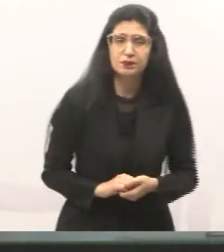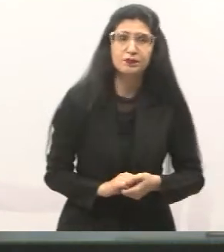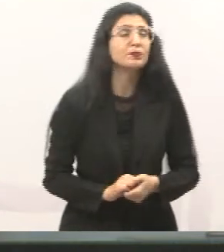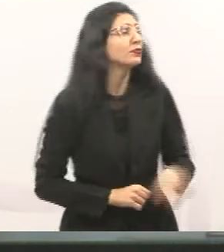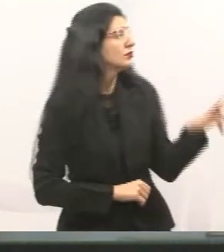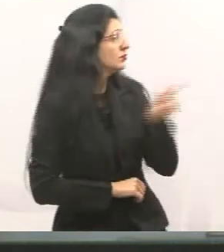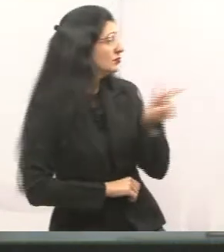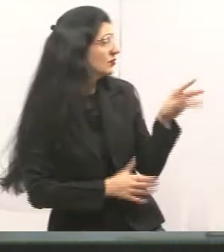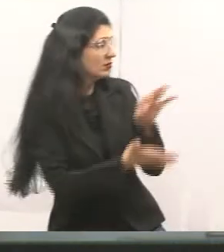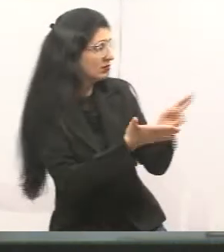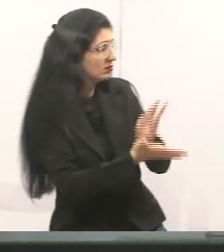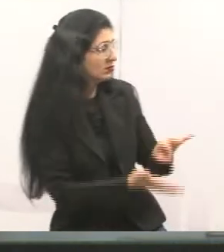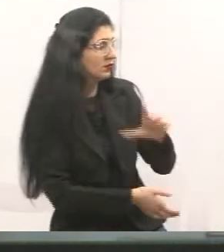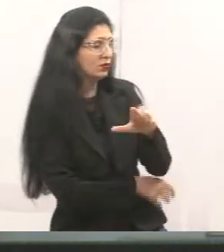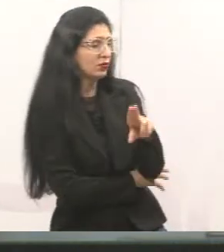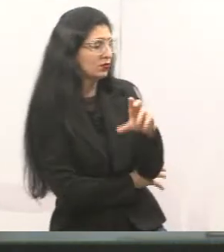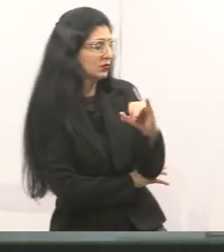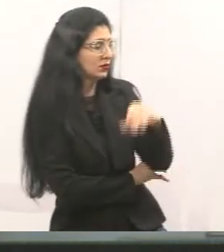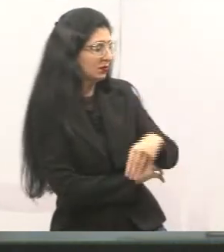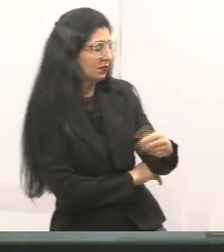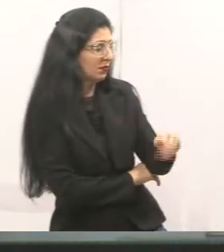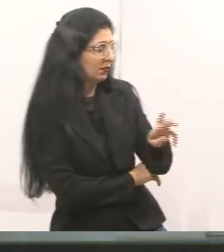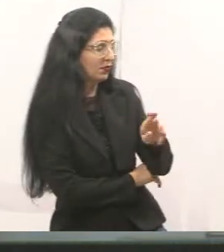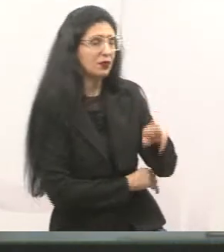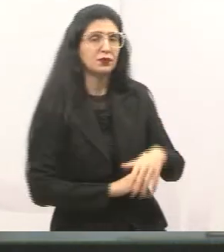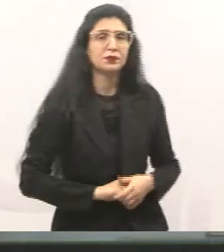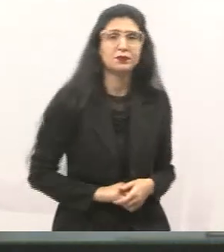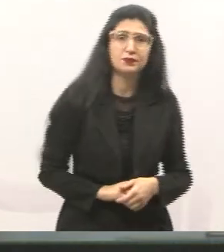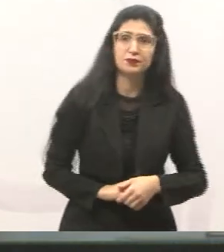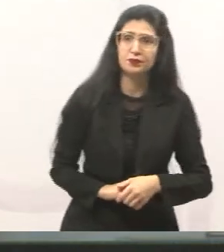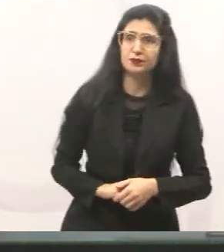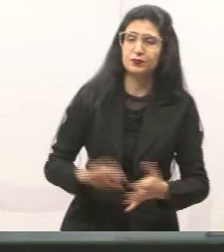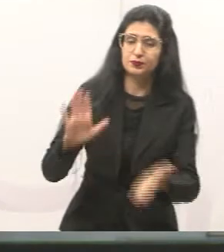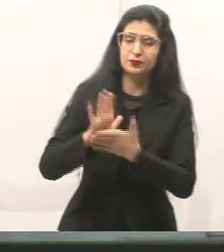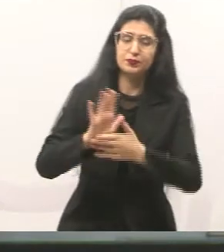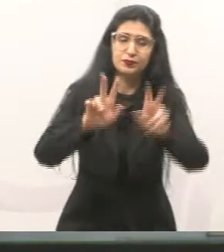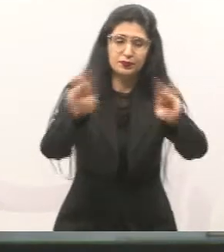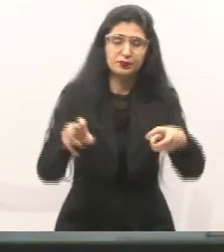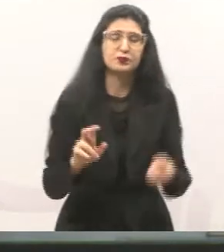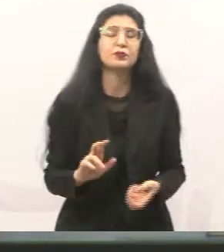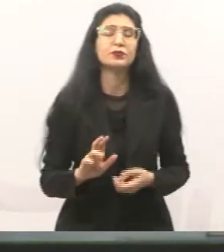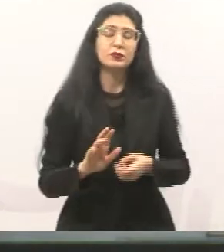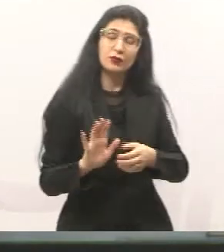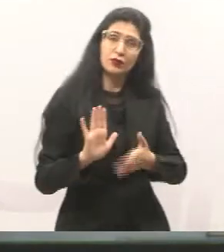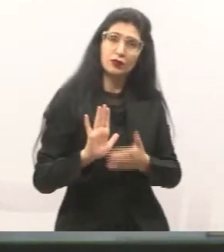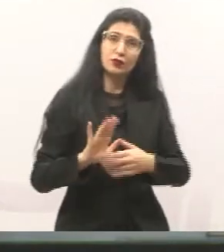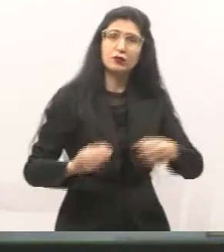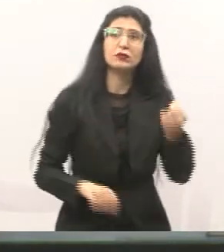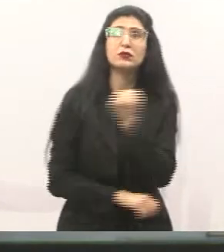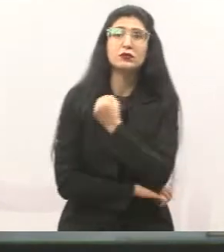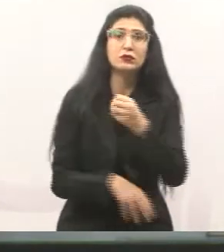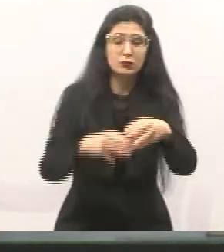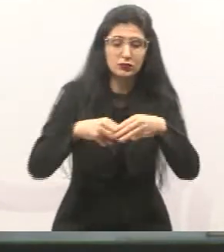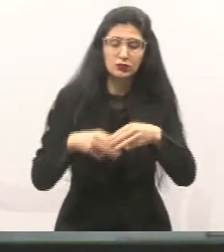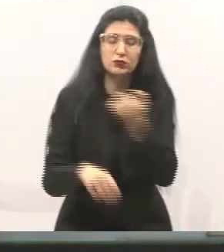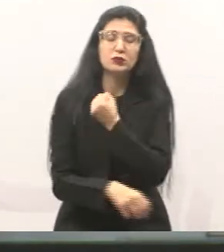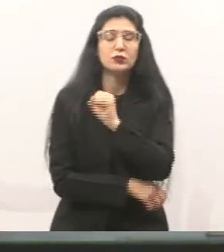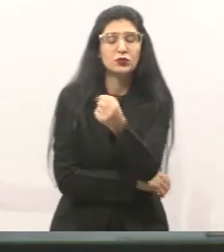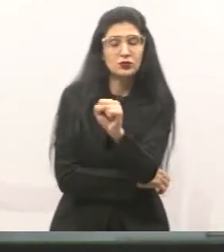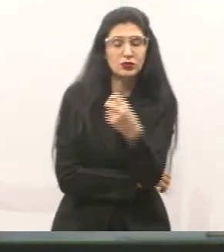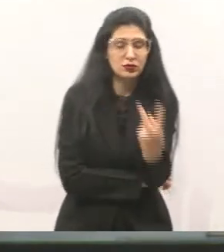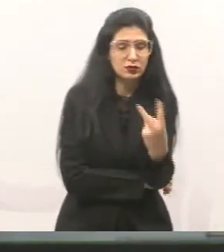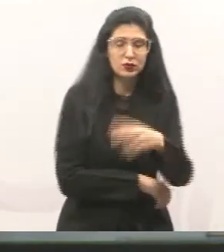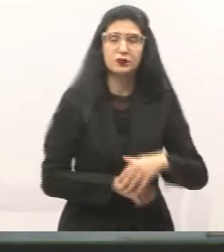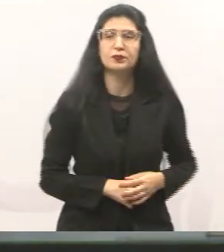Autoria: vereadora Lucimar Ponciano. Moção número 82, congratula a